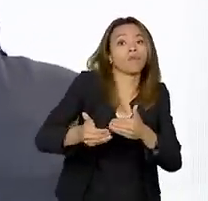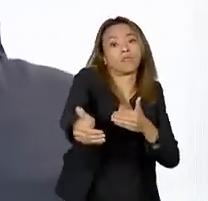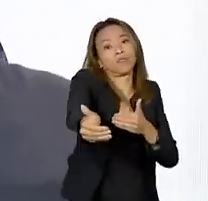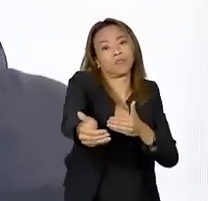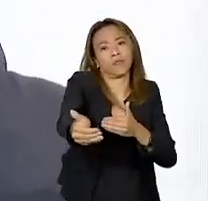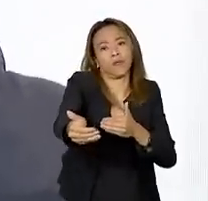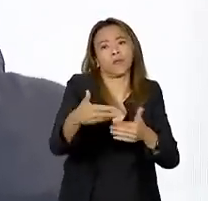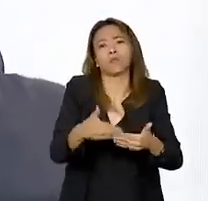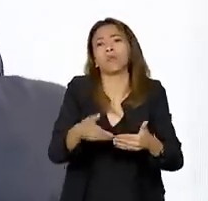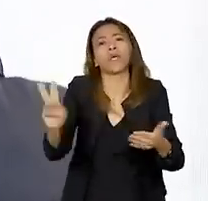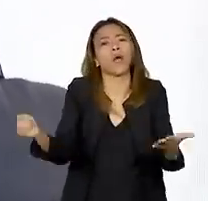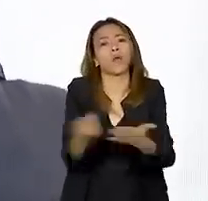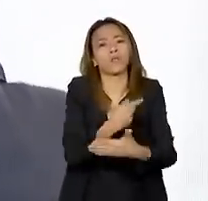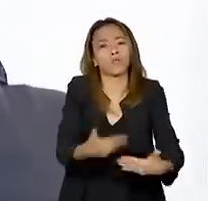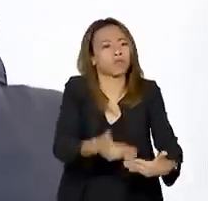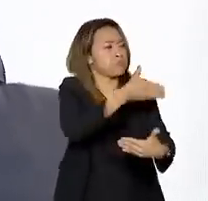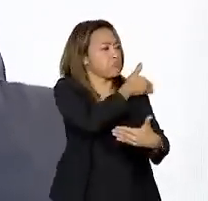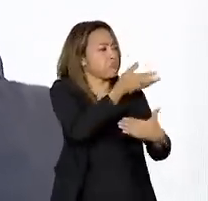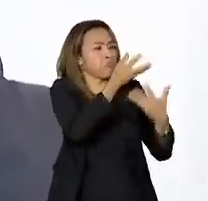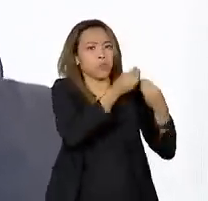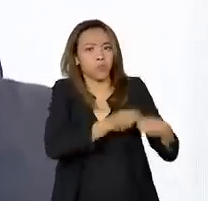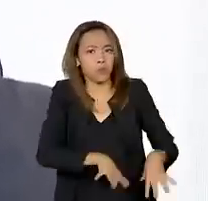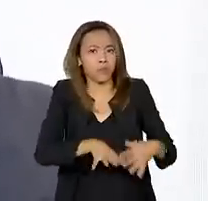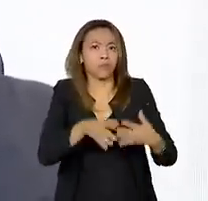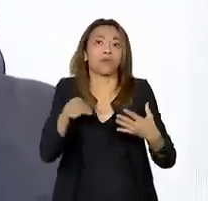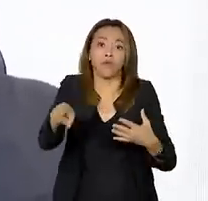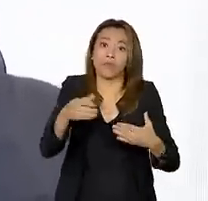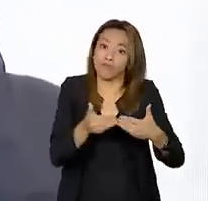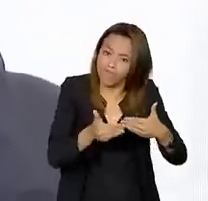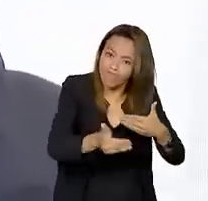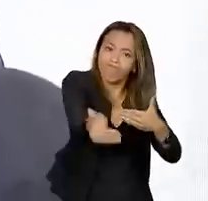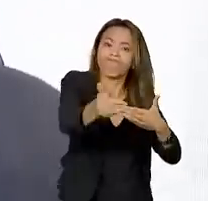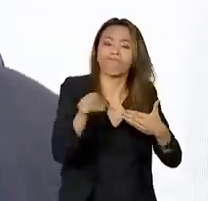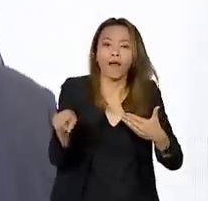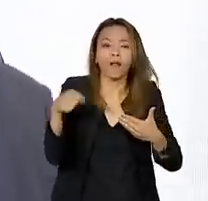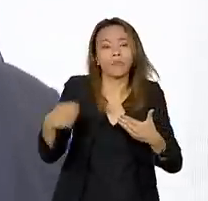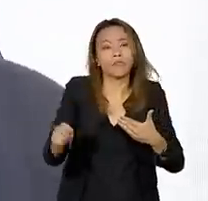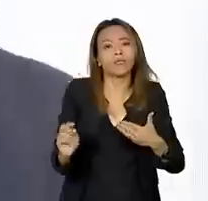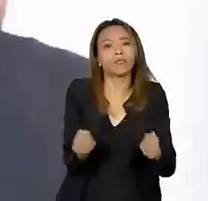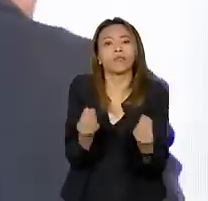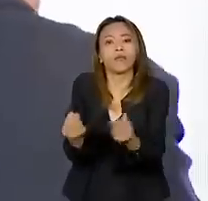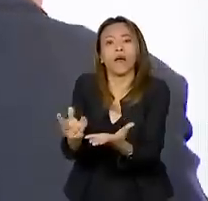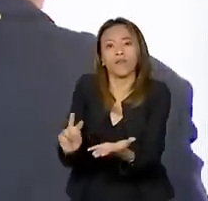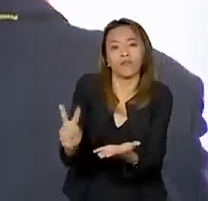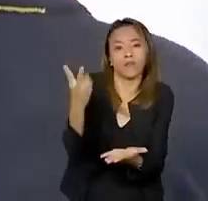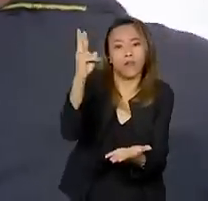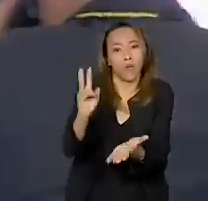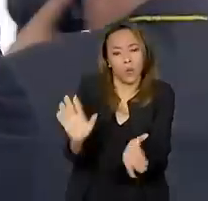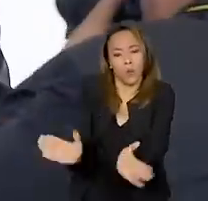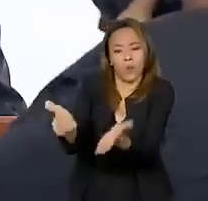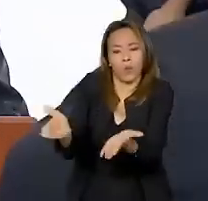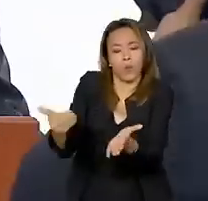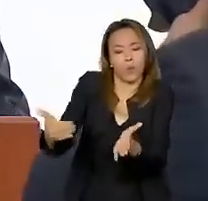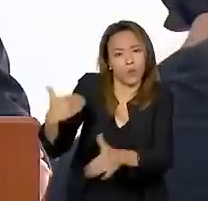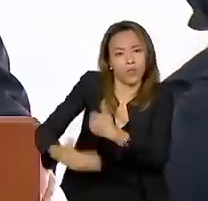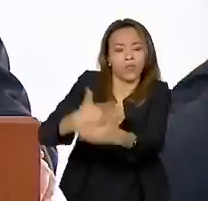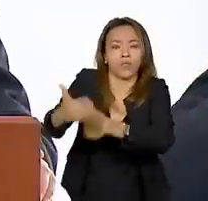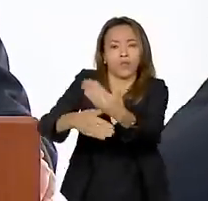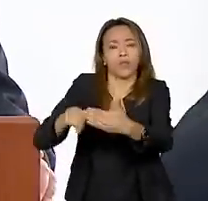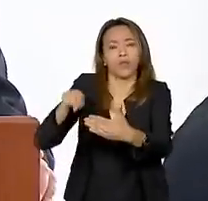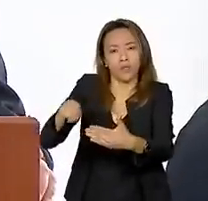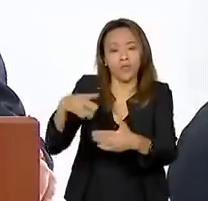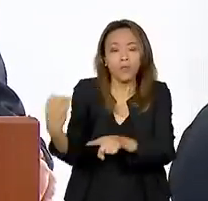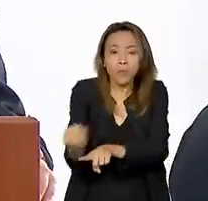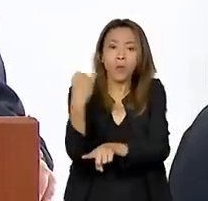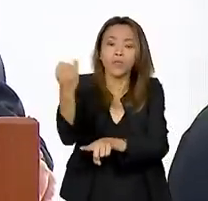sido importante, não que ela não seja vigorosa, não que ela não tenha seus valores, mas sim ela precisa cada vez mais se desenvolver e ter a sua importância